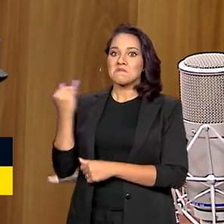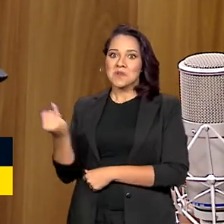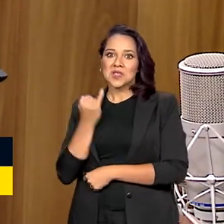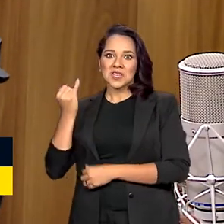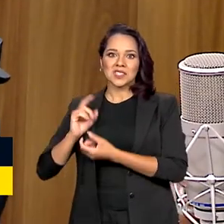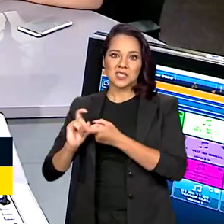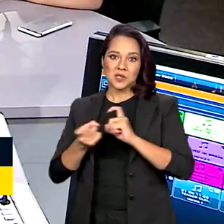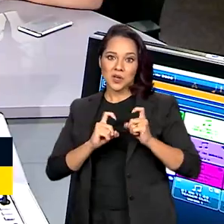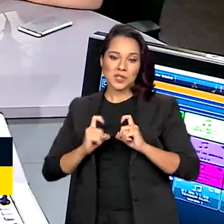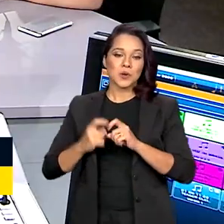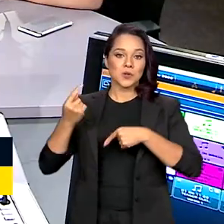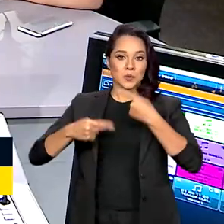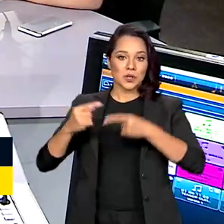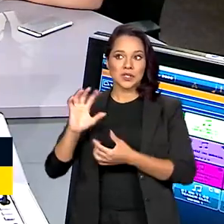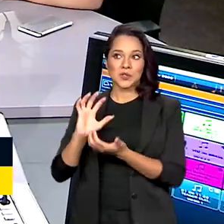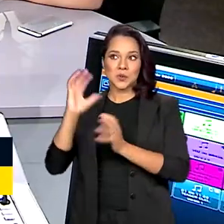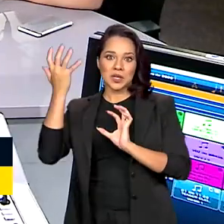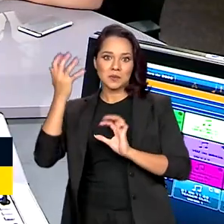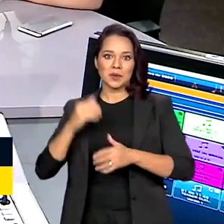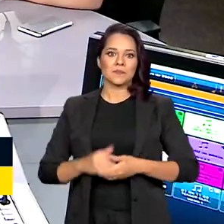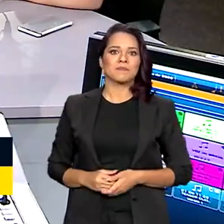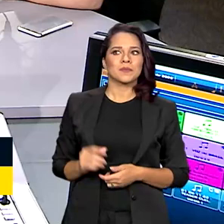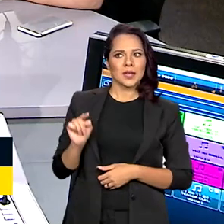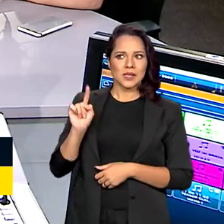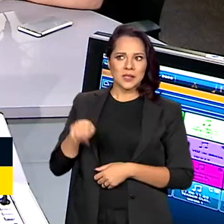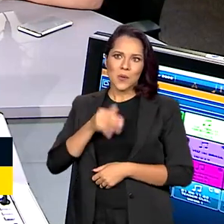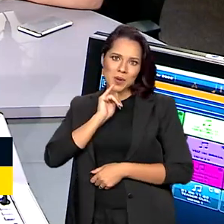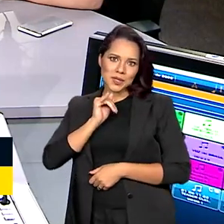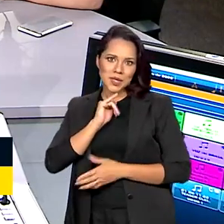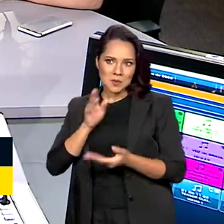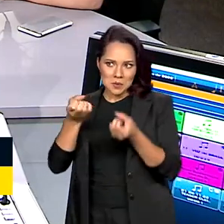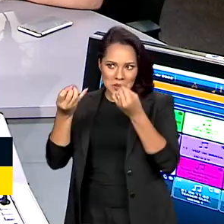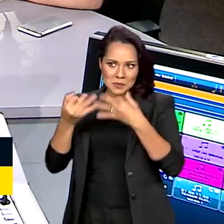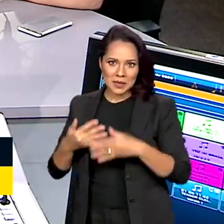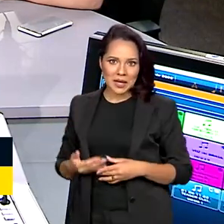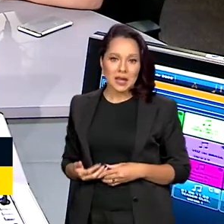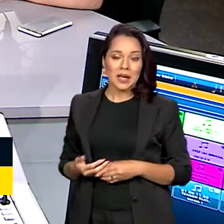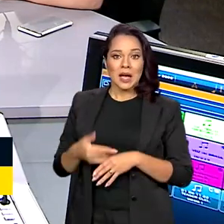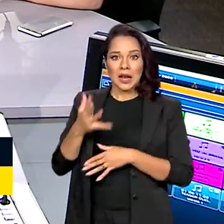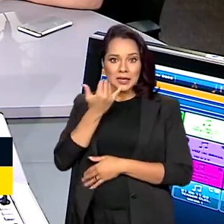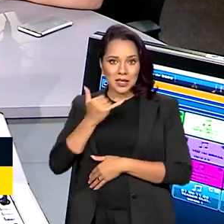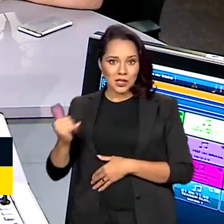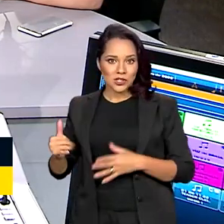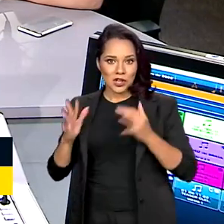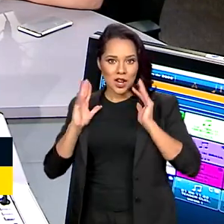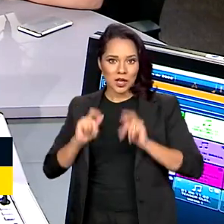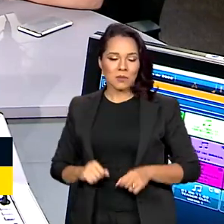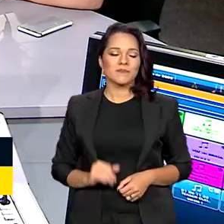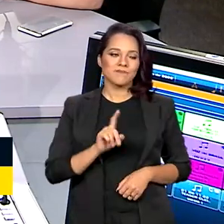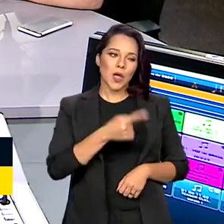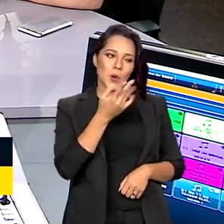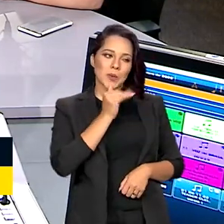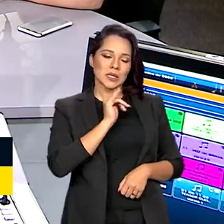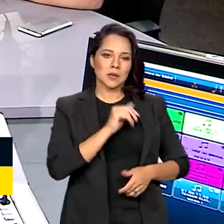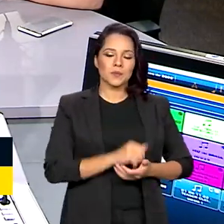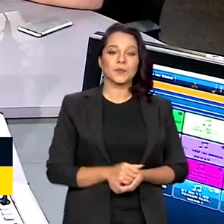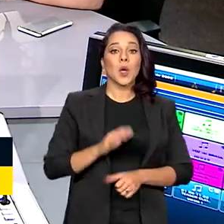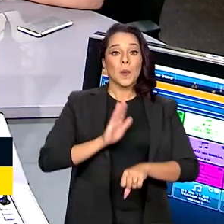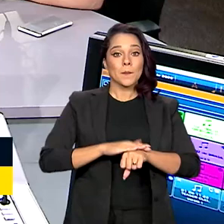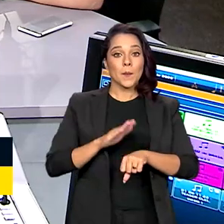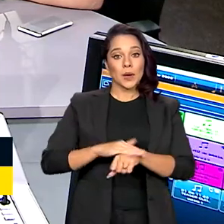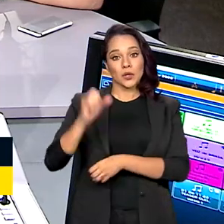nessas negociações de políticas climáticas? Isso é um exemplo que o senhor poderia citar, além da energia limpa? Esse é um exemplo. Eu acho que o